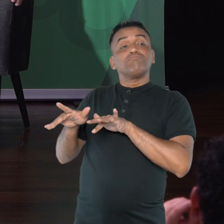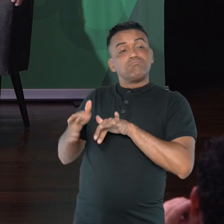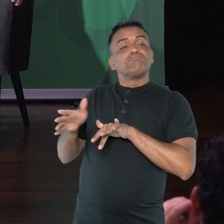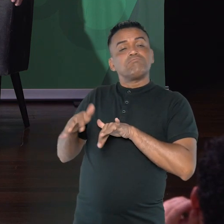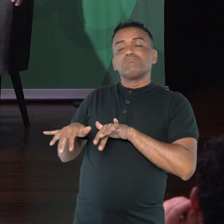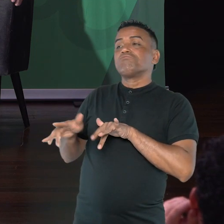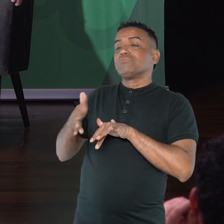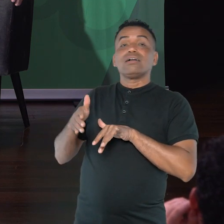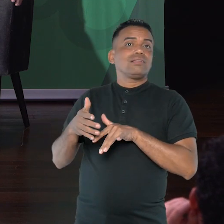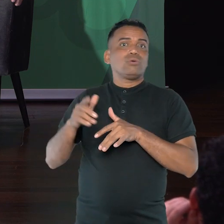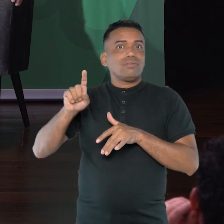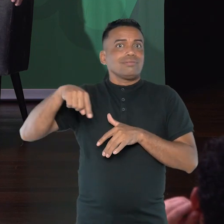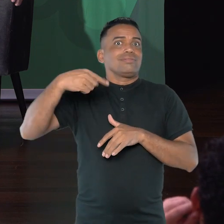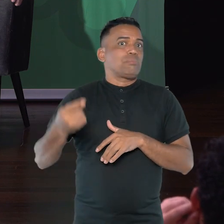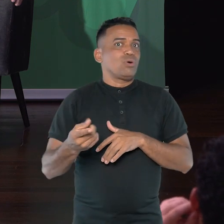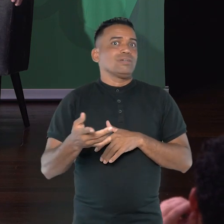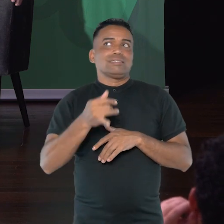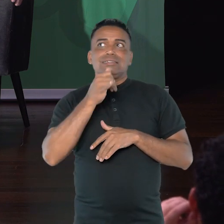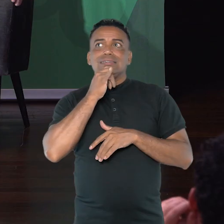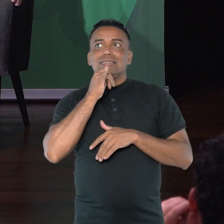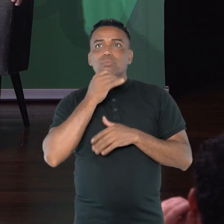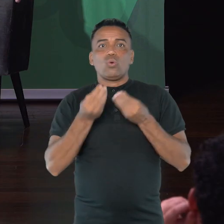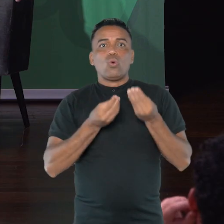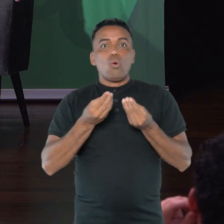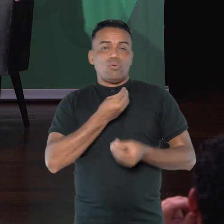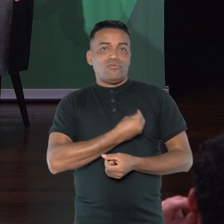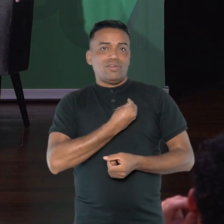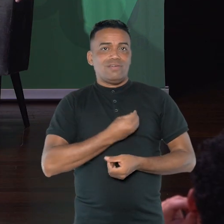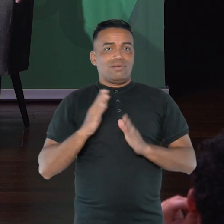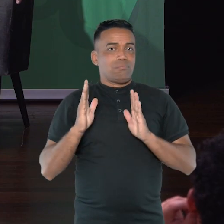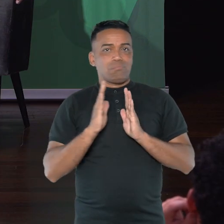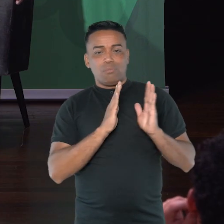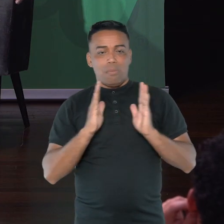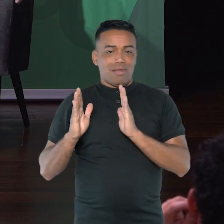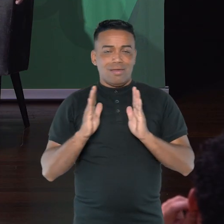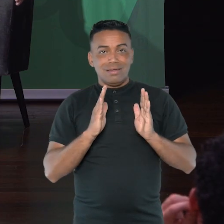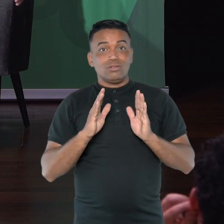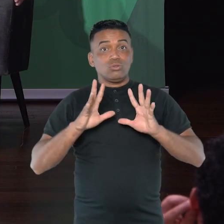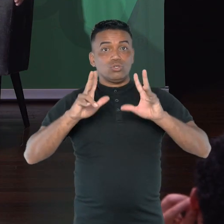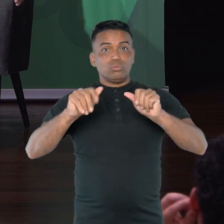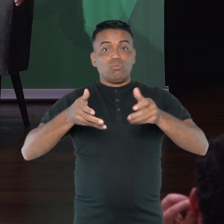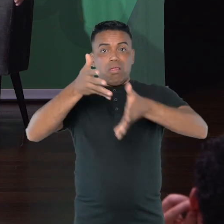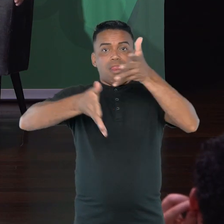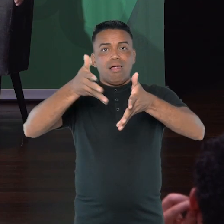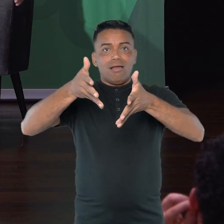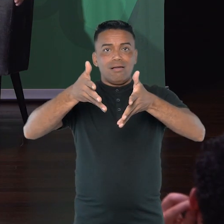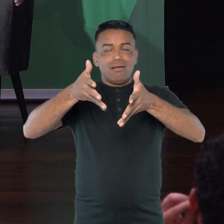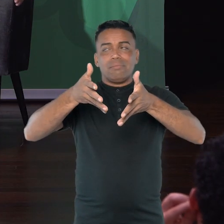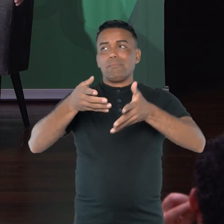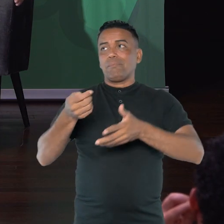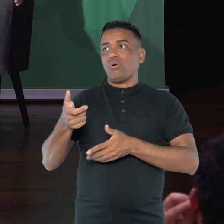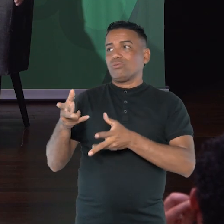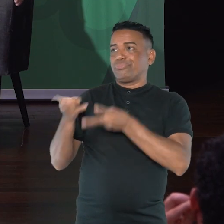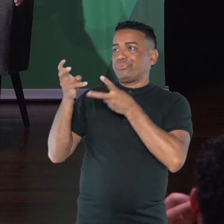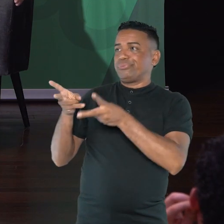tudo a posteriori, de como como a gente vive num tempo, Afonso, que todo mundo diz e pouca gente escuta, né? Então,